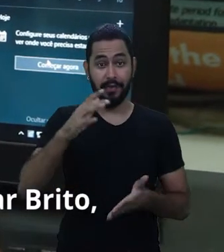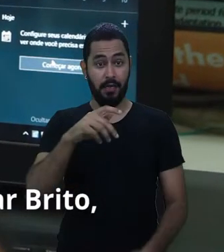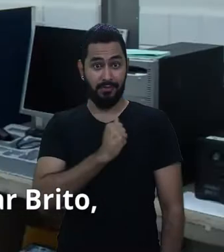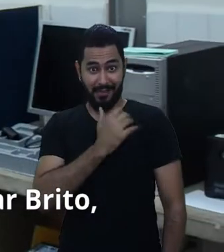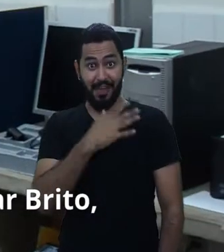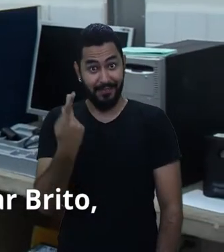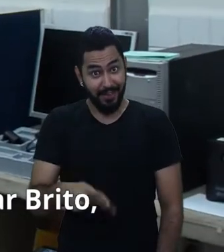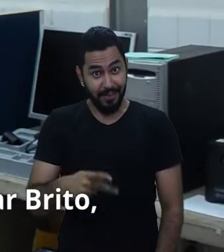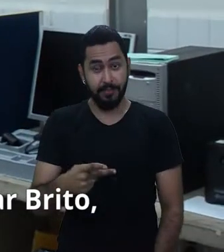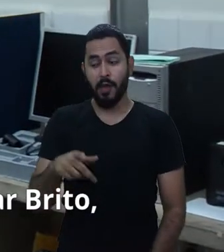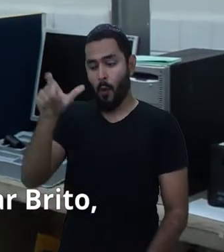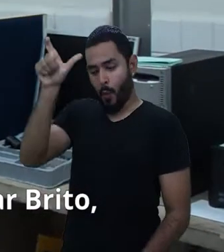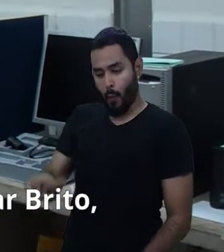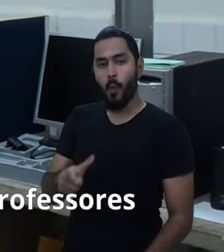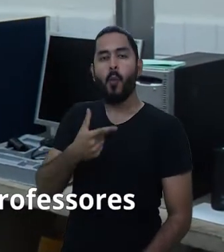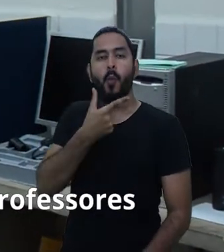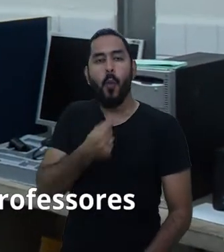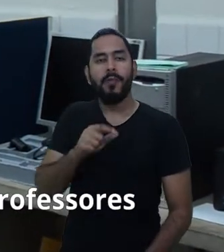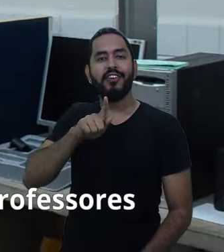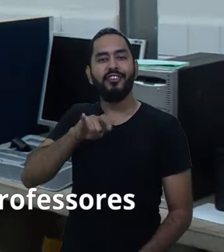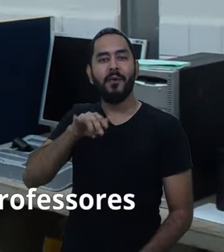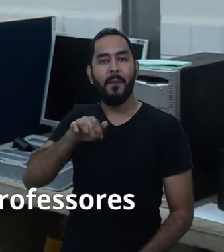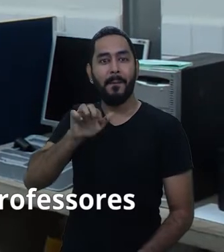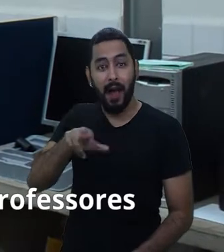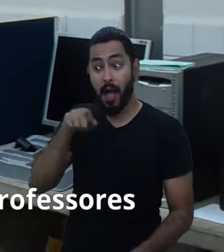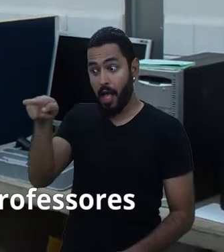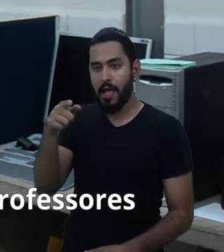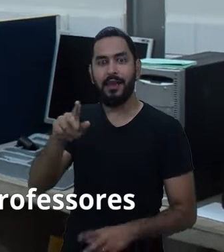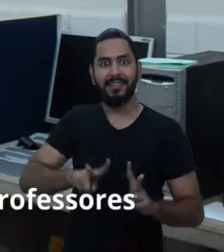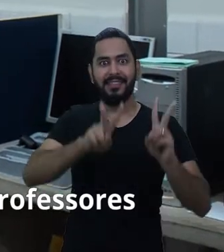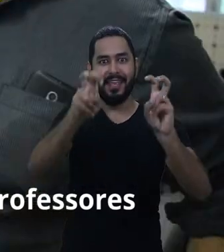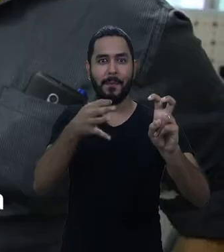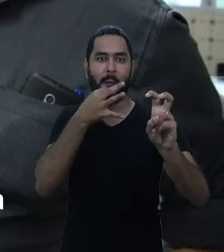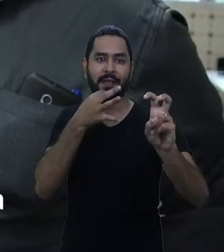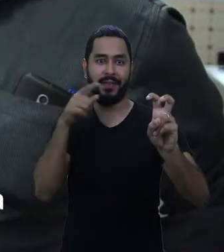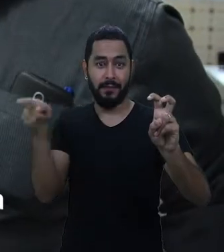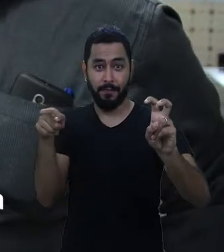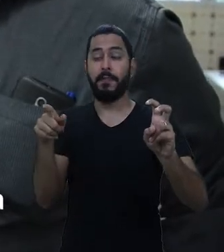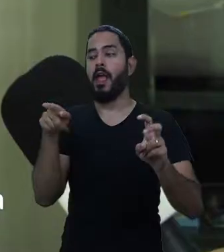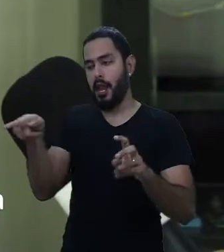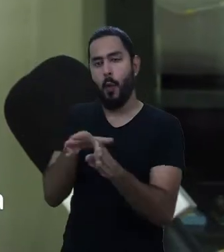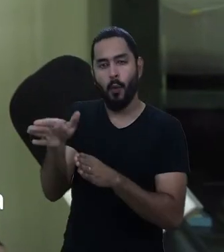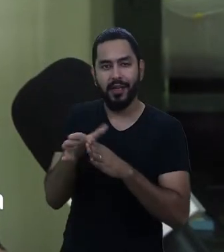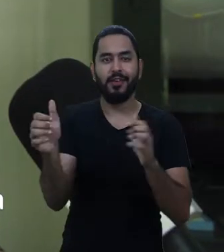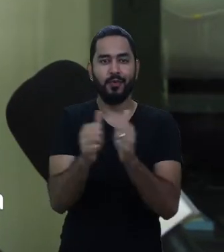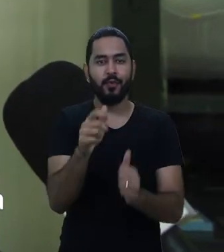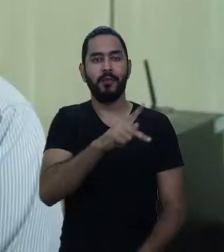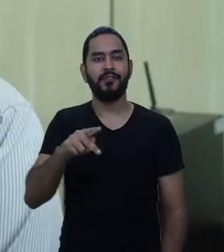do tema foi dada por Gilmar Brito, que orienta os estudantes junto com os professores Neuzi Nogueira e Aida